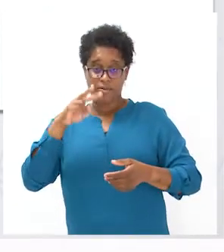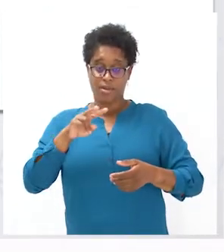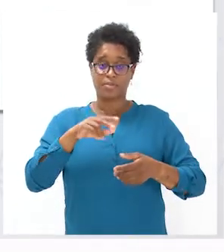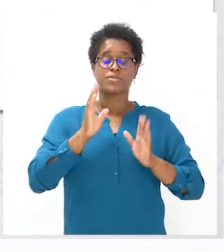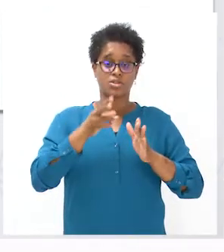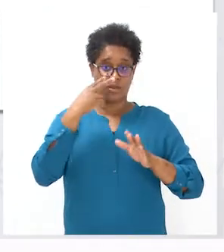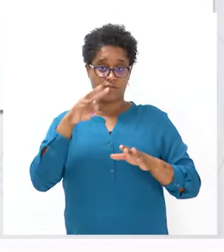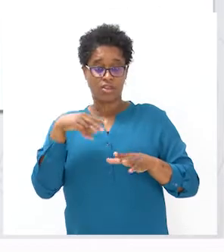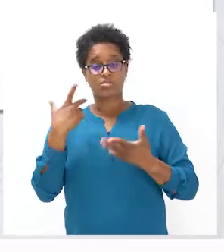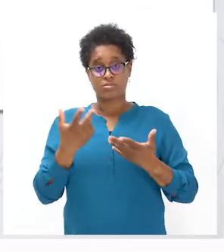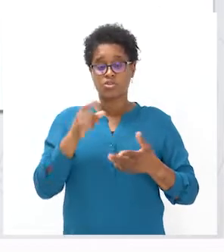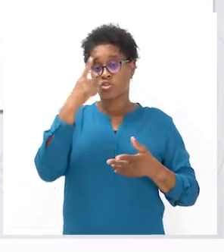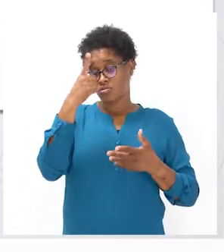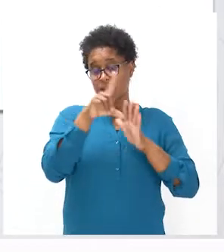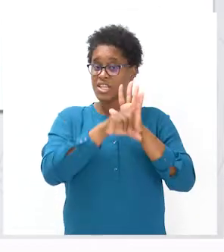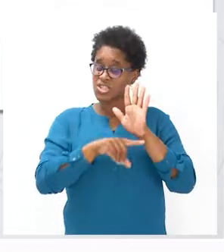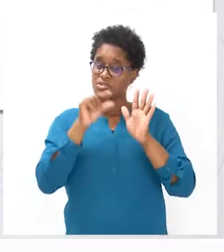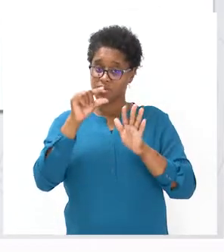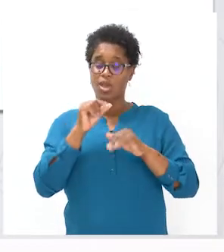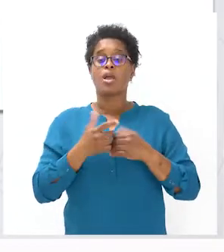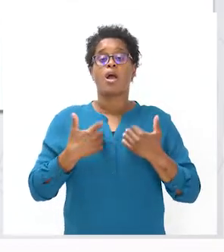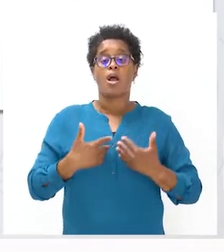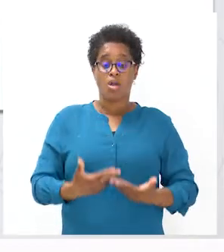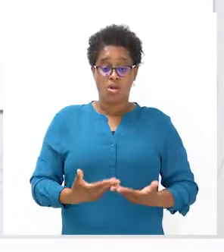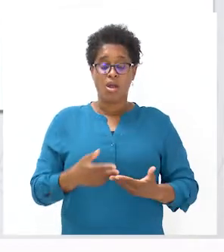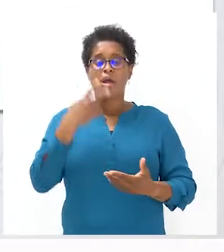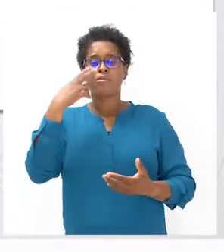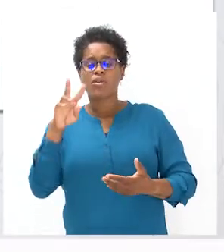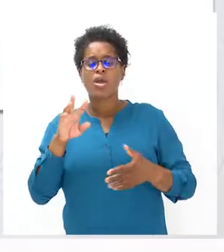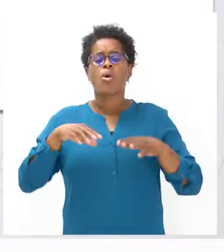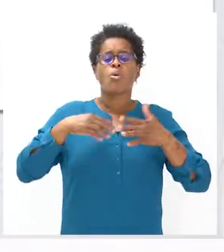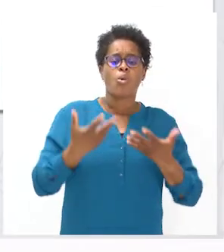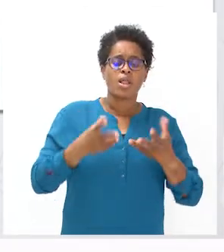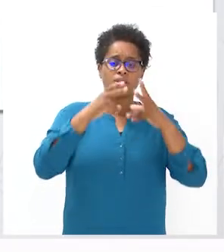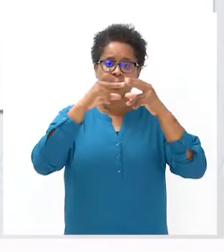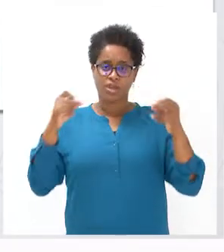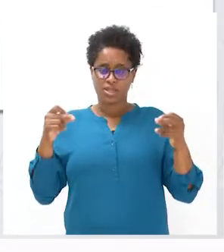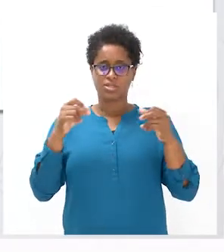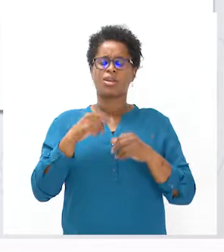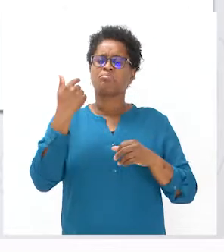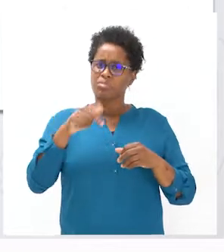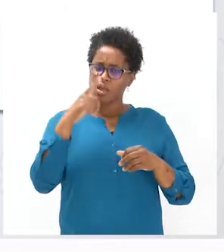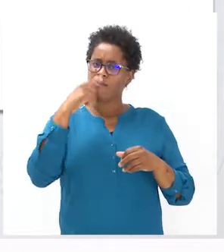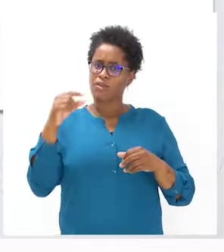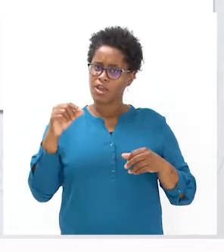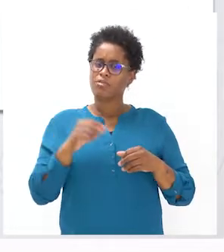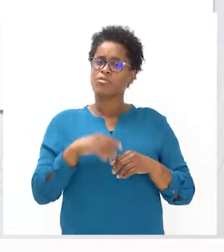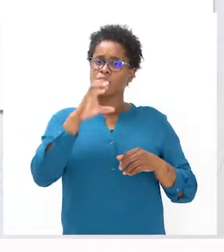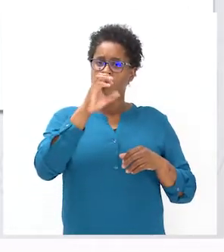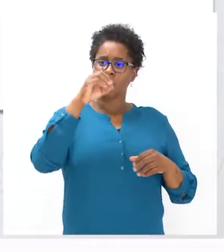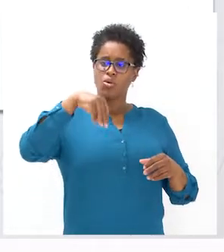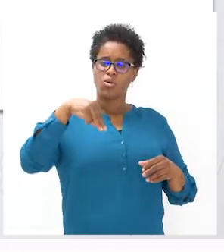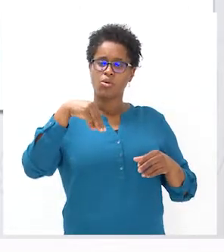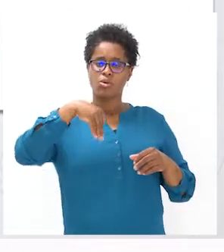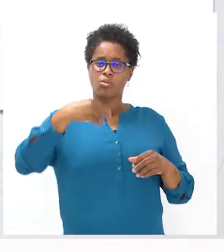já vimos uma listinha, vamos descobrir qual das frases tem verbo copulativo. Temos